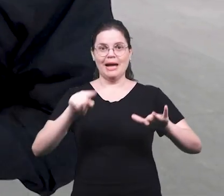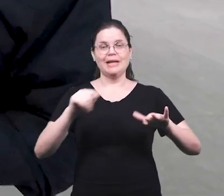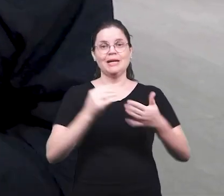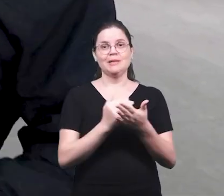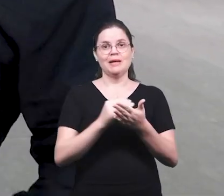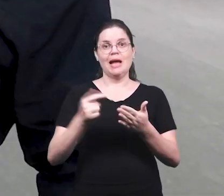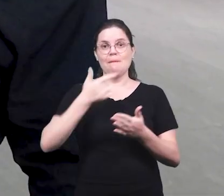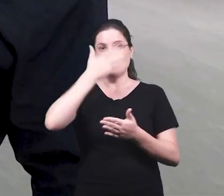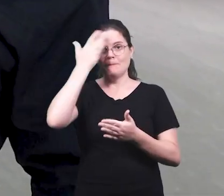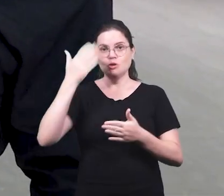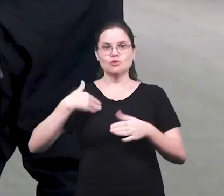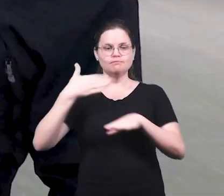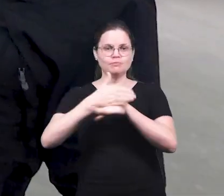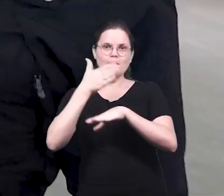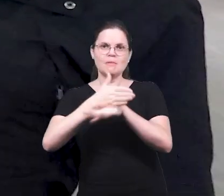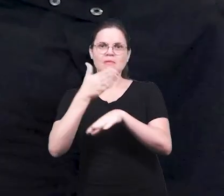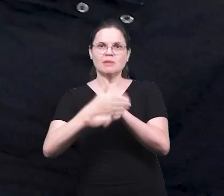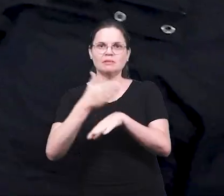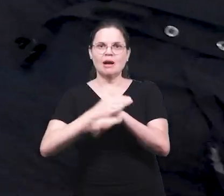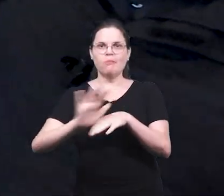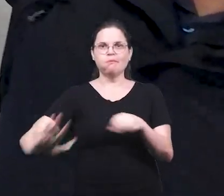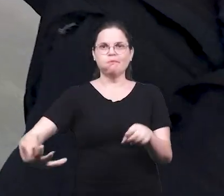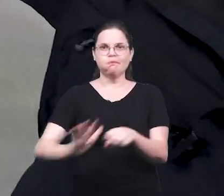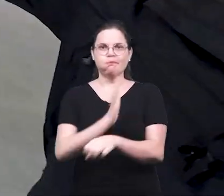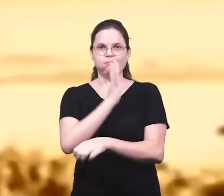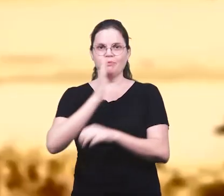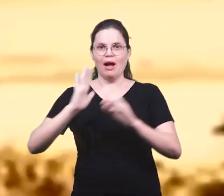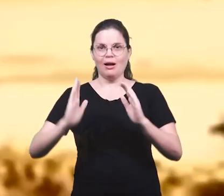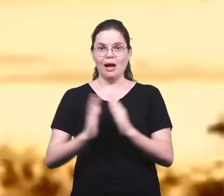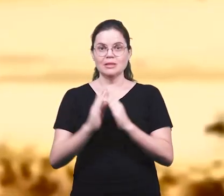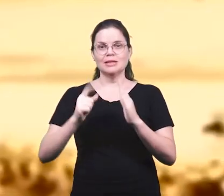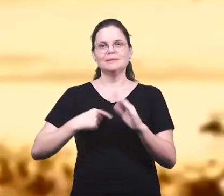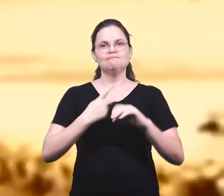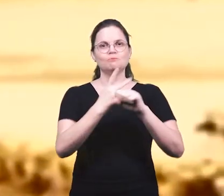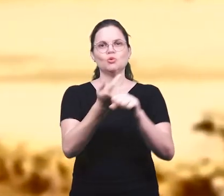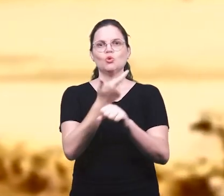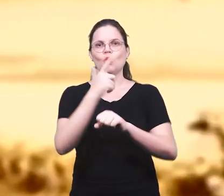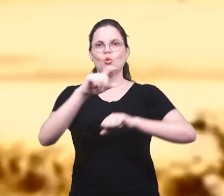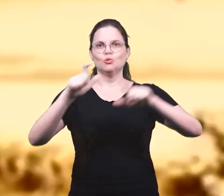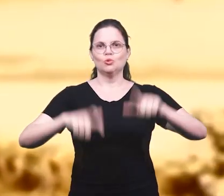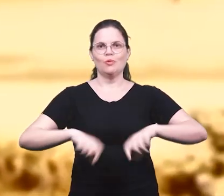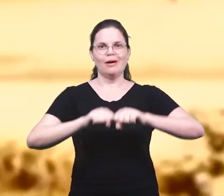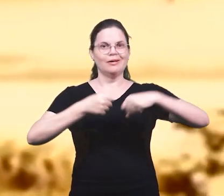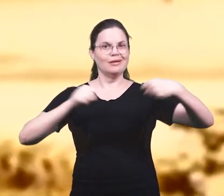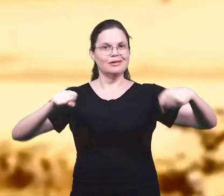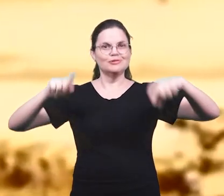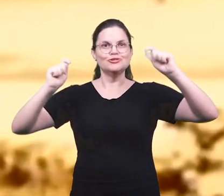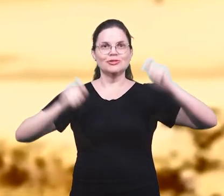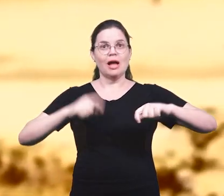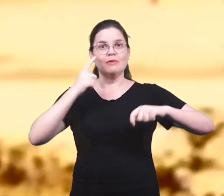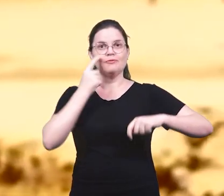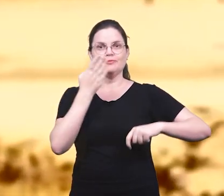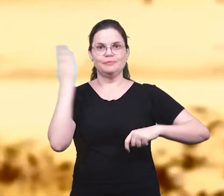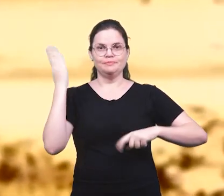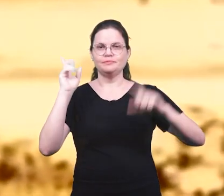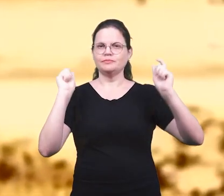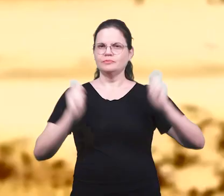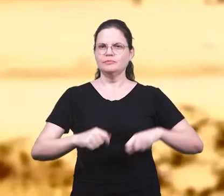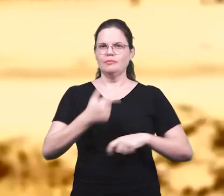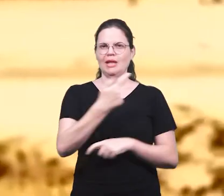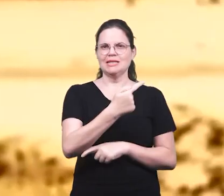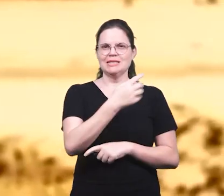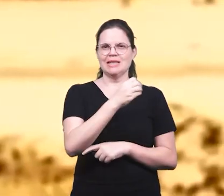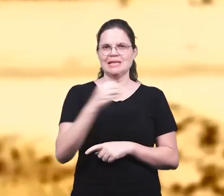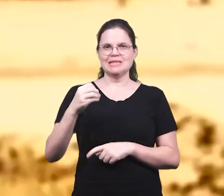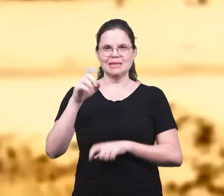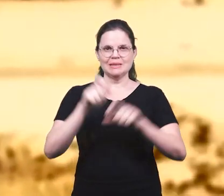maior. E esse lugar maior foi essa casa aqui, com a capacidade para 700